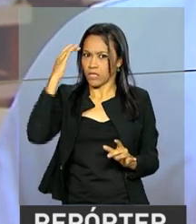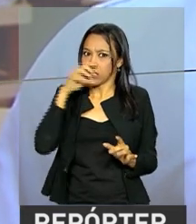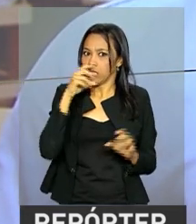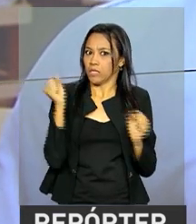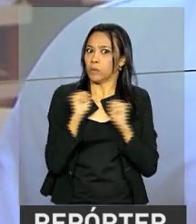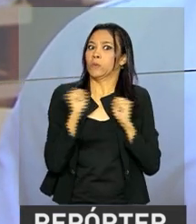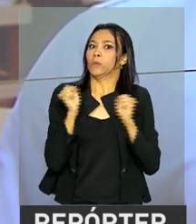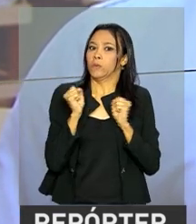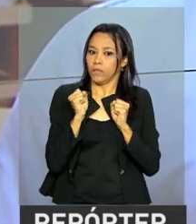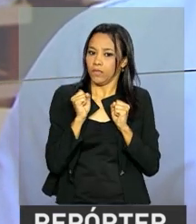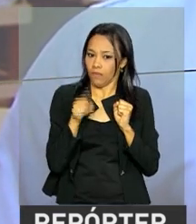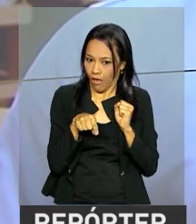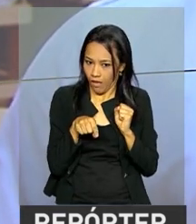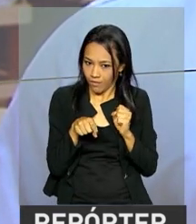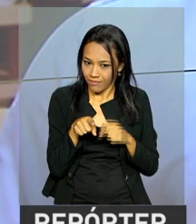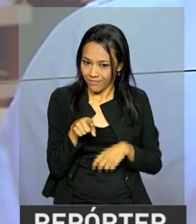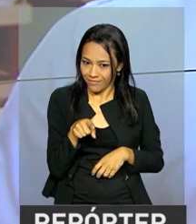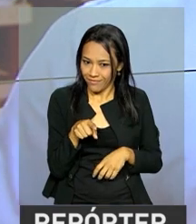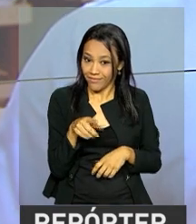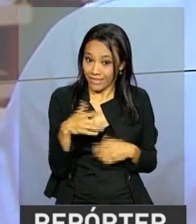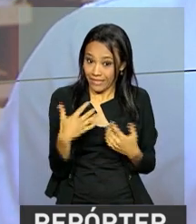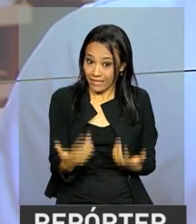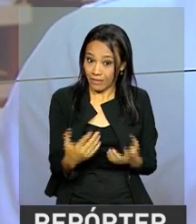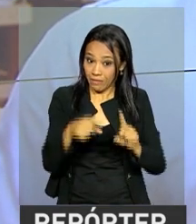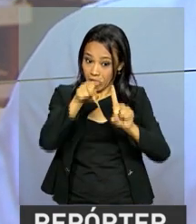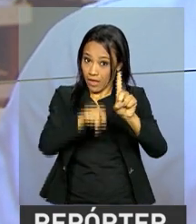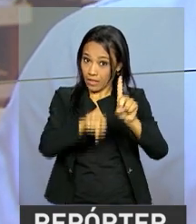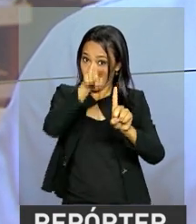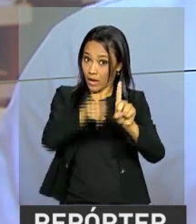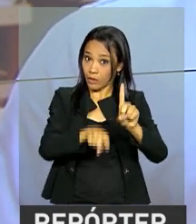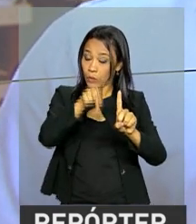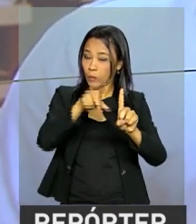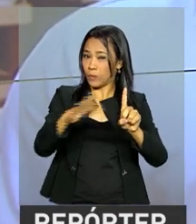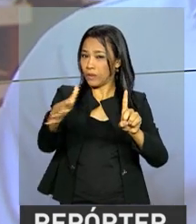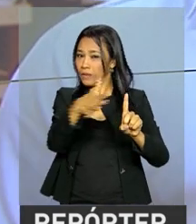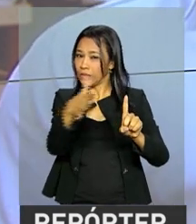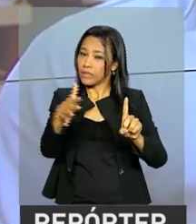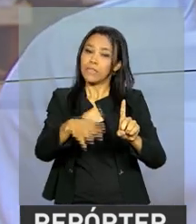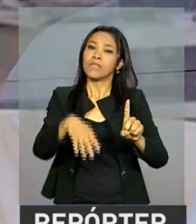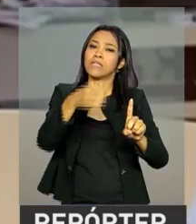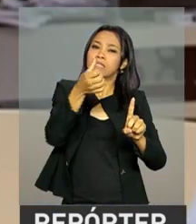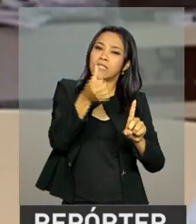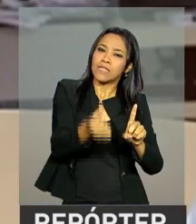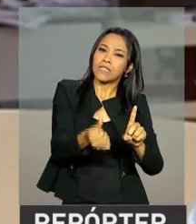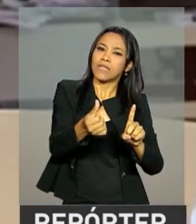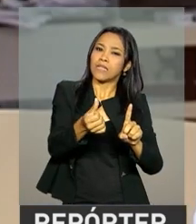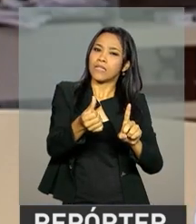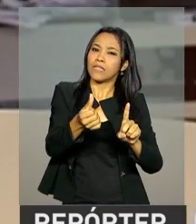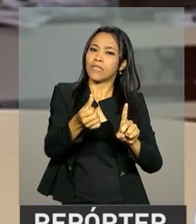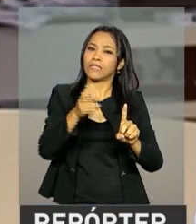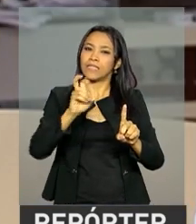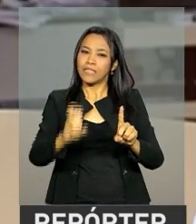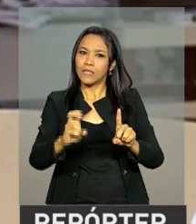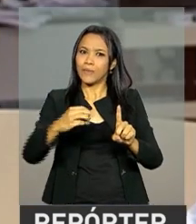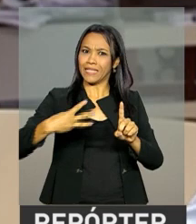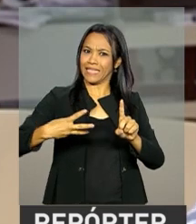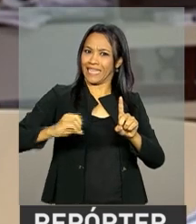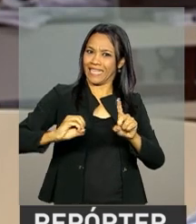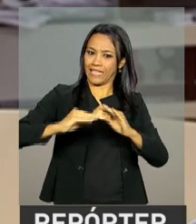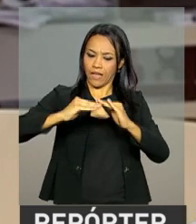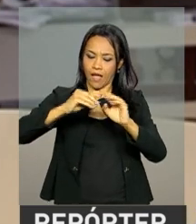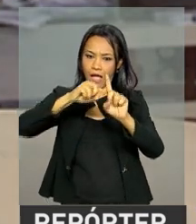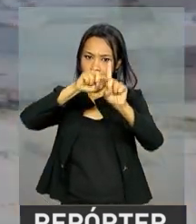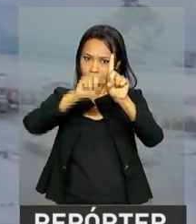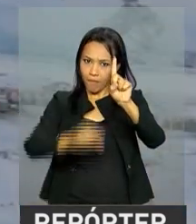frio né então elas ficam mais ou menos aí entre -65 e - 30º e